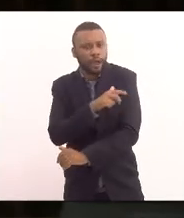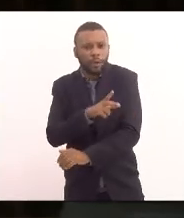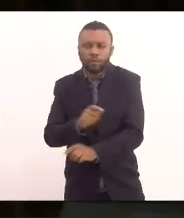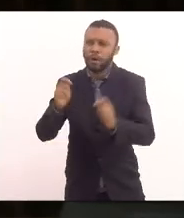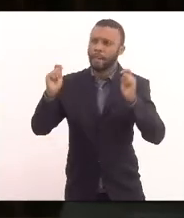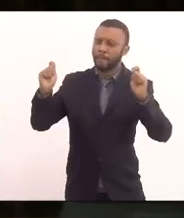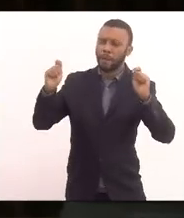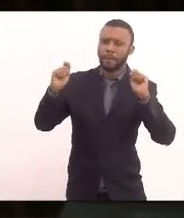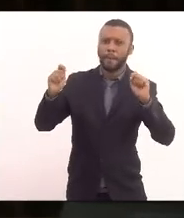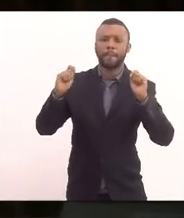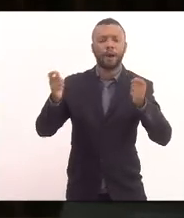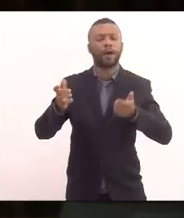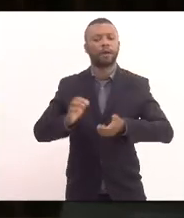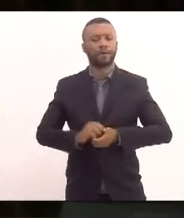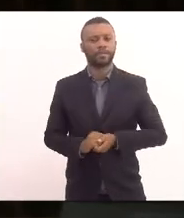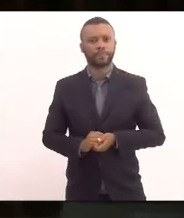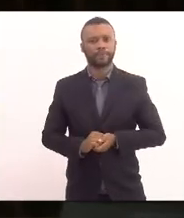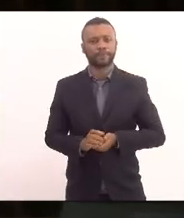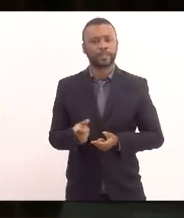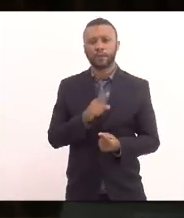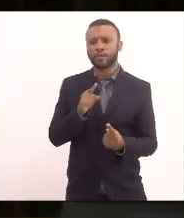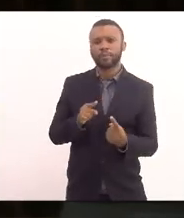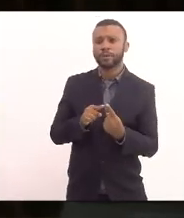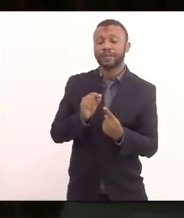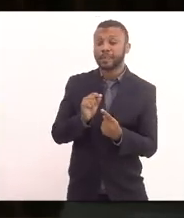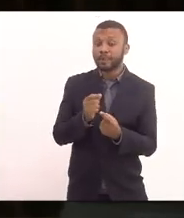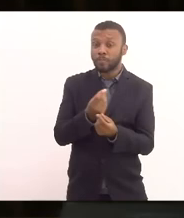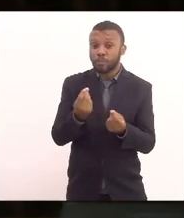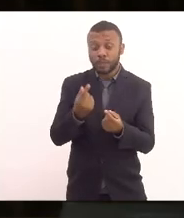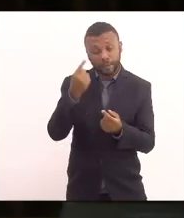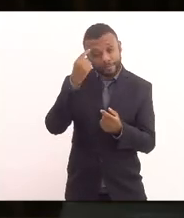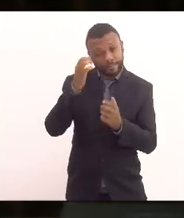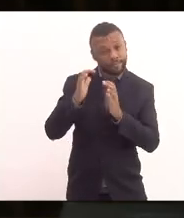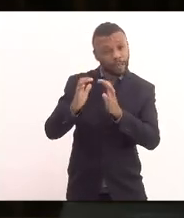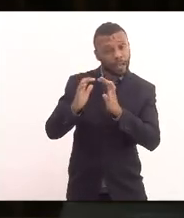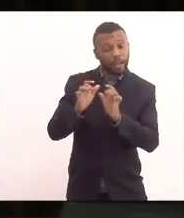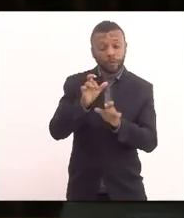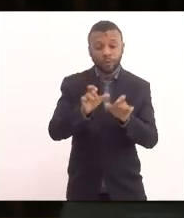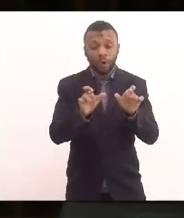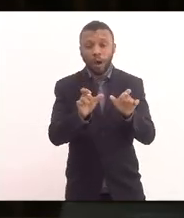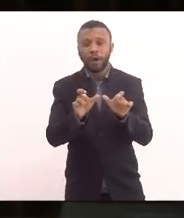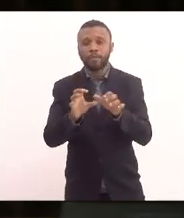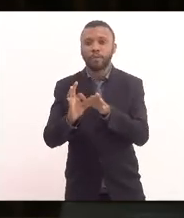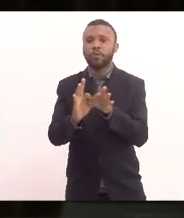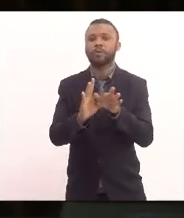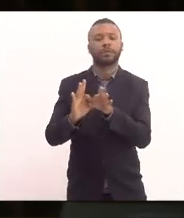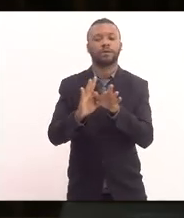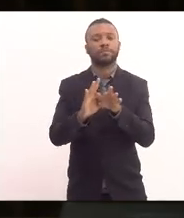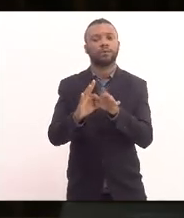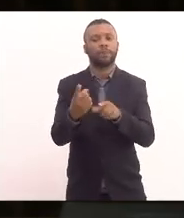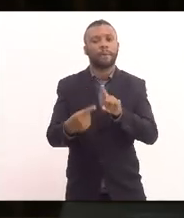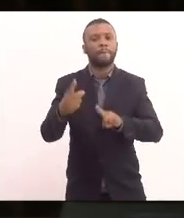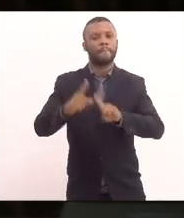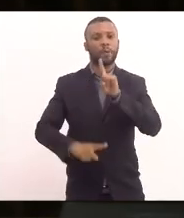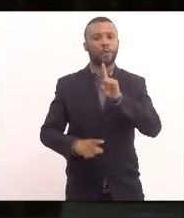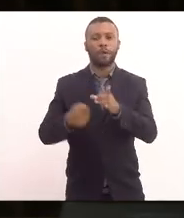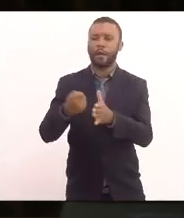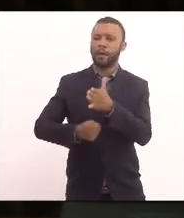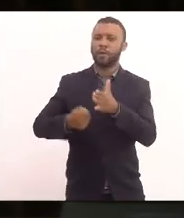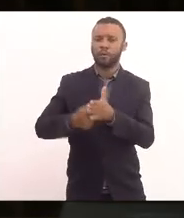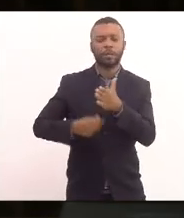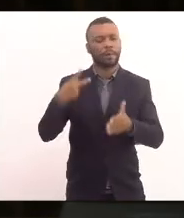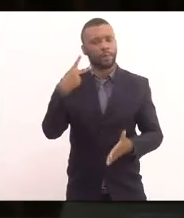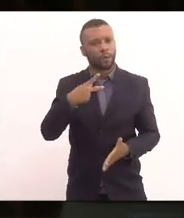Entende por suas ações que muitos corpos, mentes e almas unidos farão a diferença na luta política em defesa da